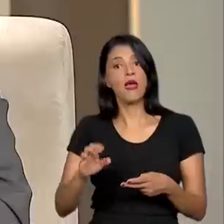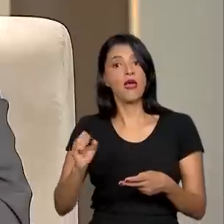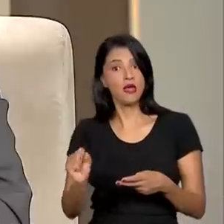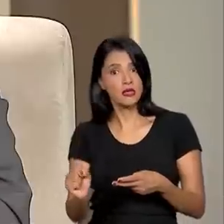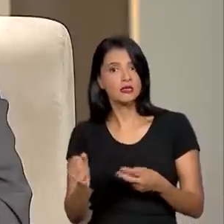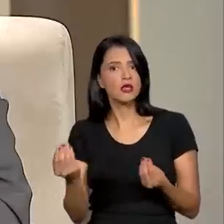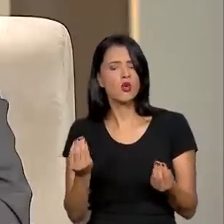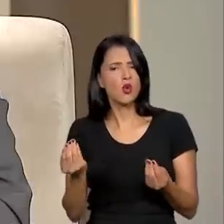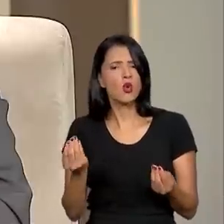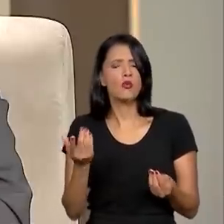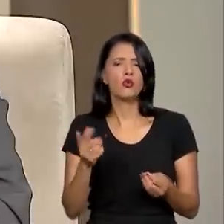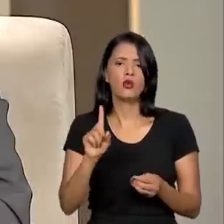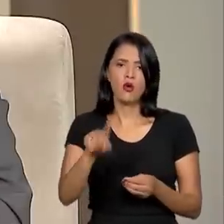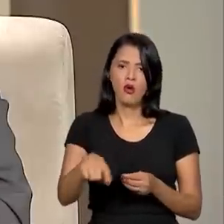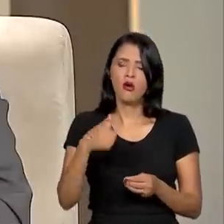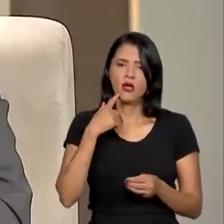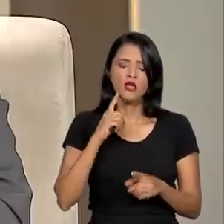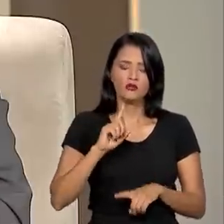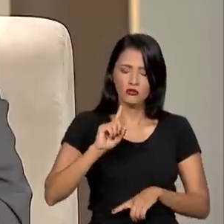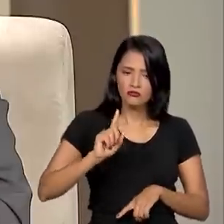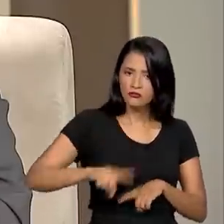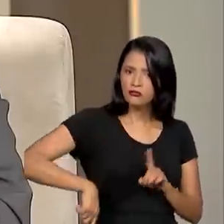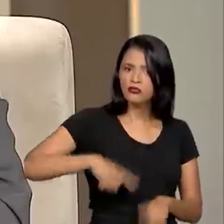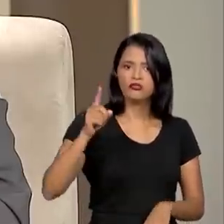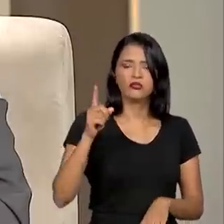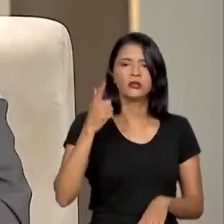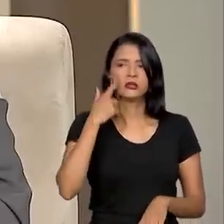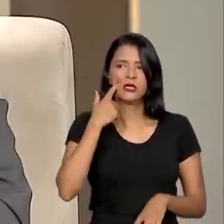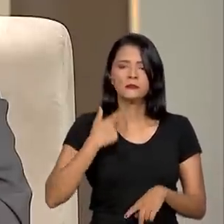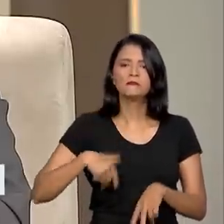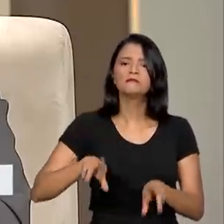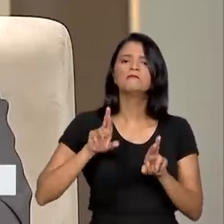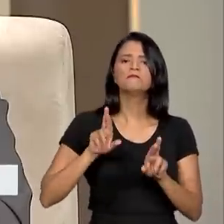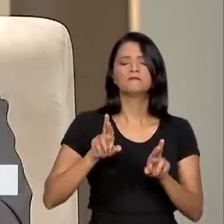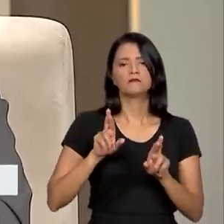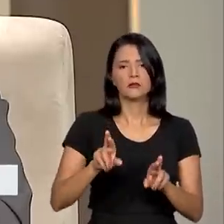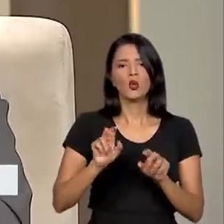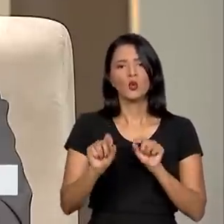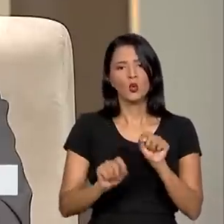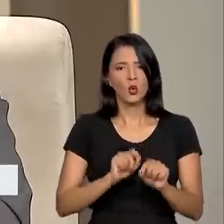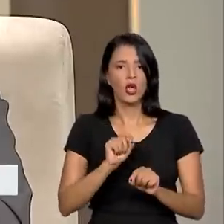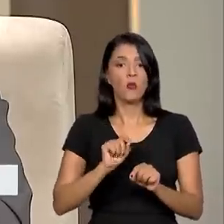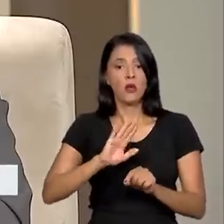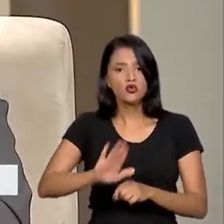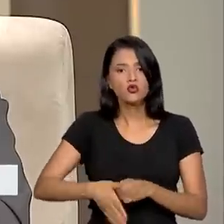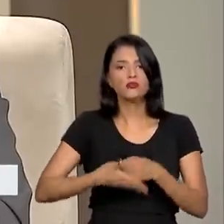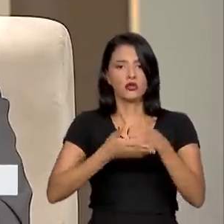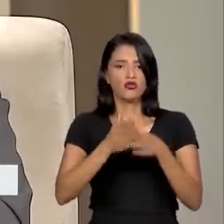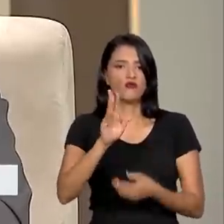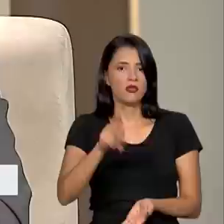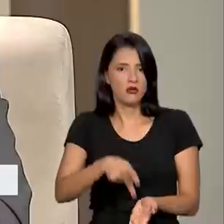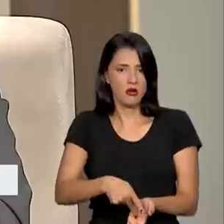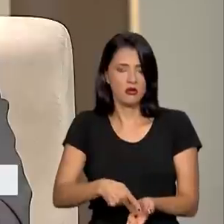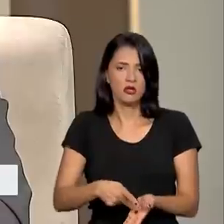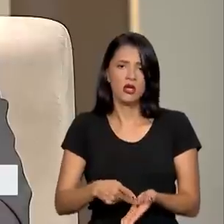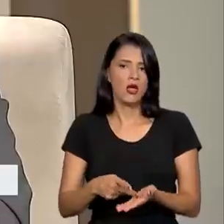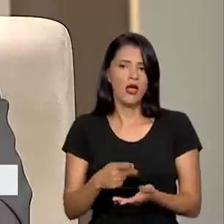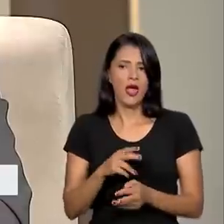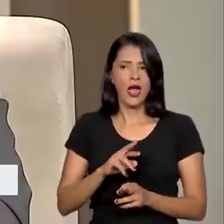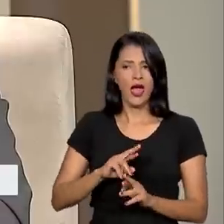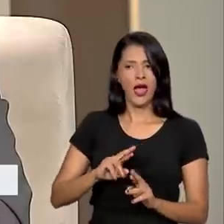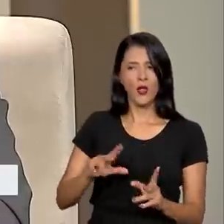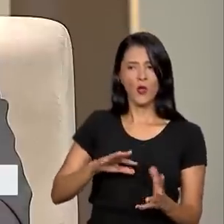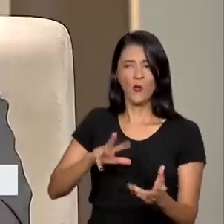Olha, isso foi um salto gigantesco na expectativa por uma sustentabilidade real. Nenhum museu do mundo,